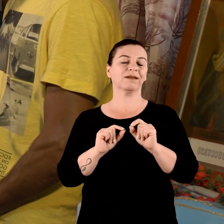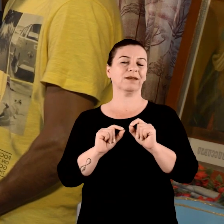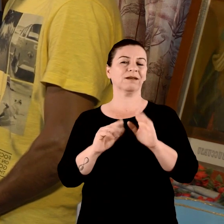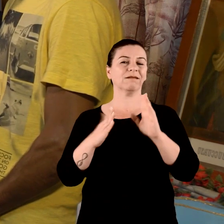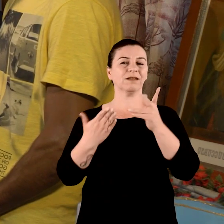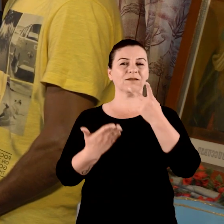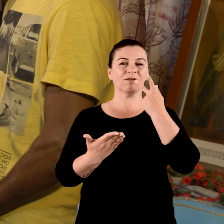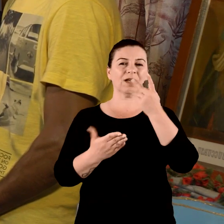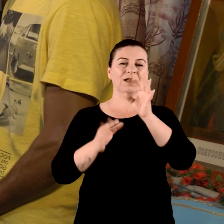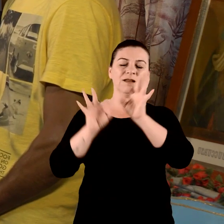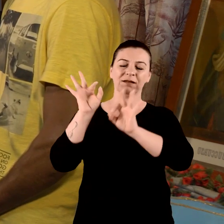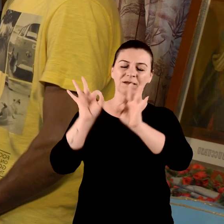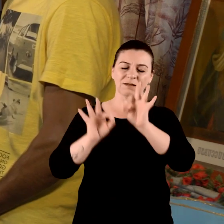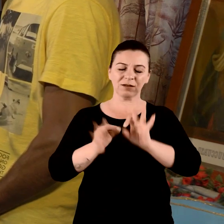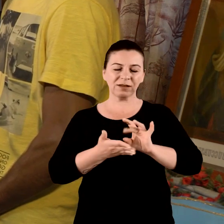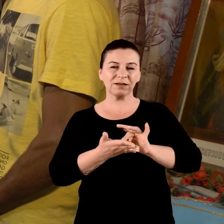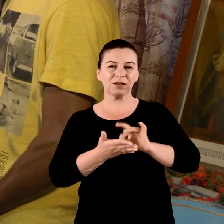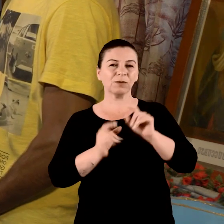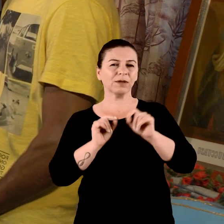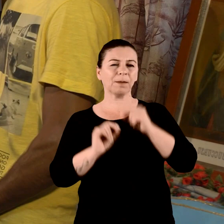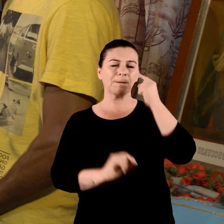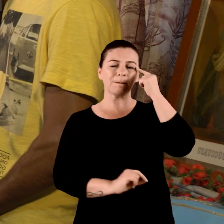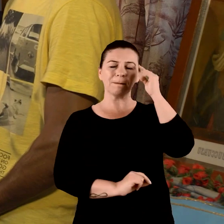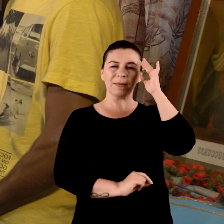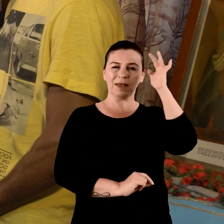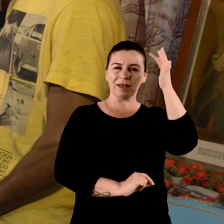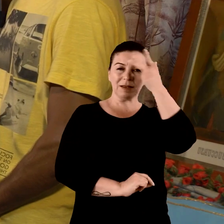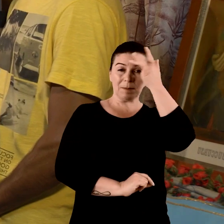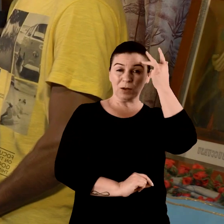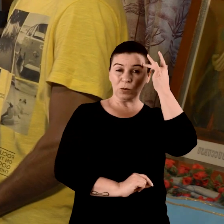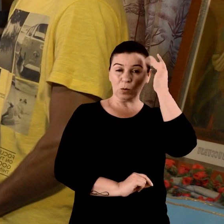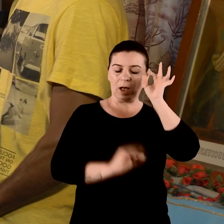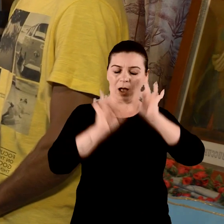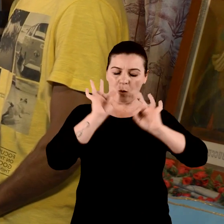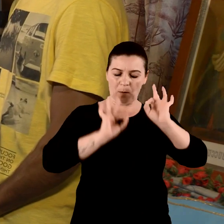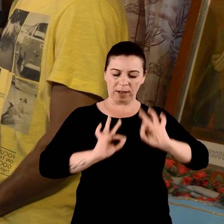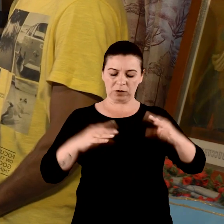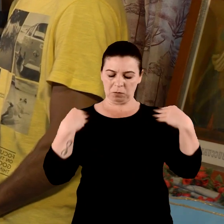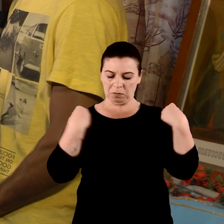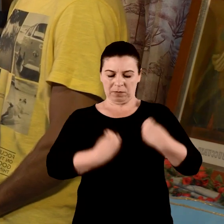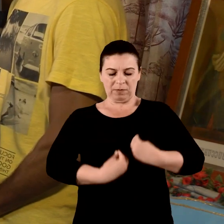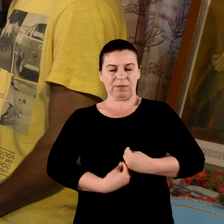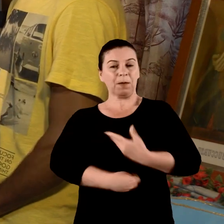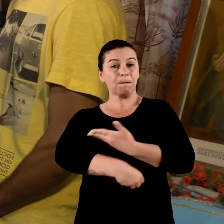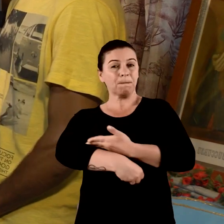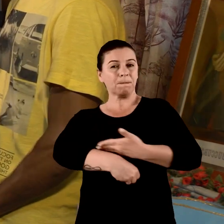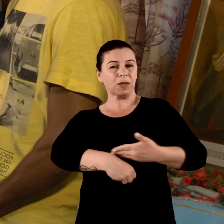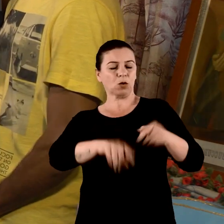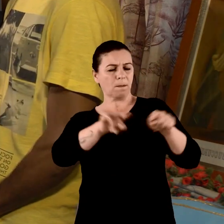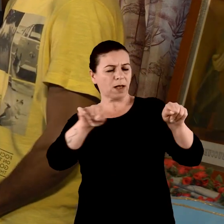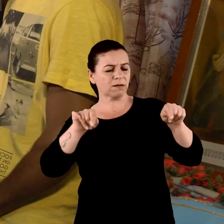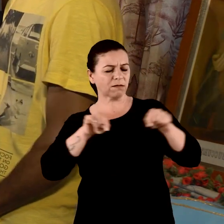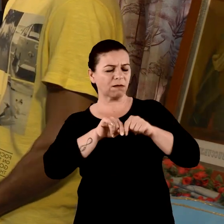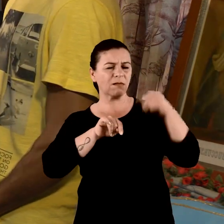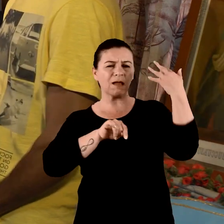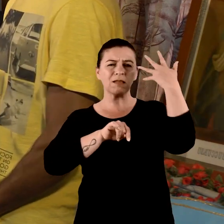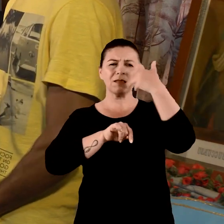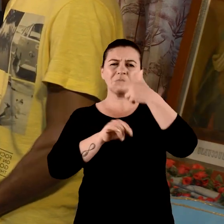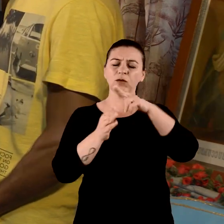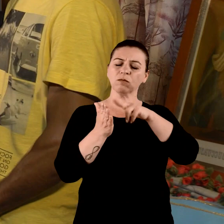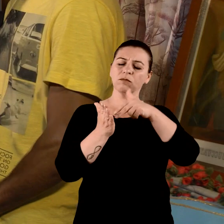assim. Quando você fala em restauração, você imagina no sujeito arrumadinho com jaleco branco dentro de uma